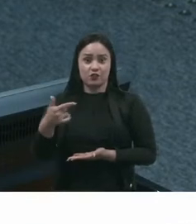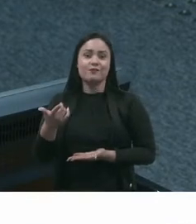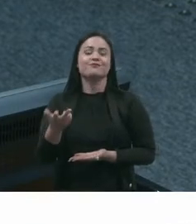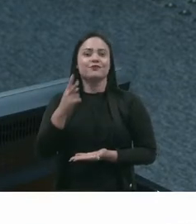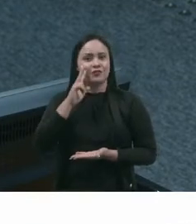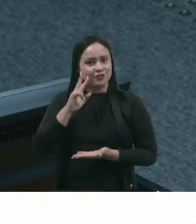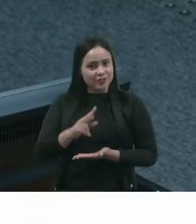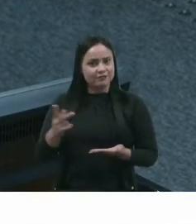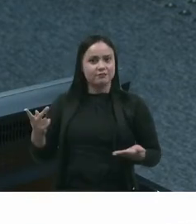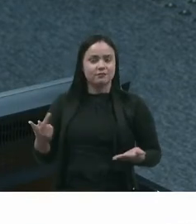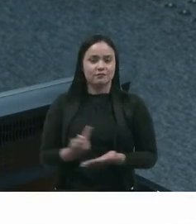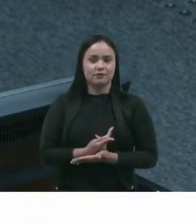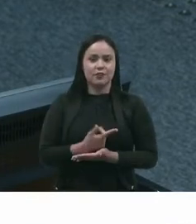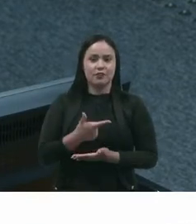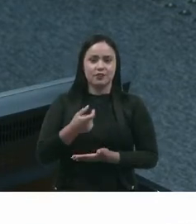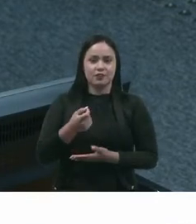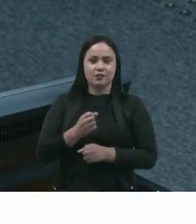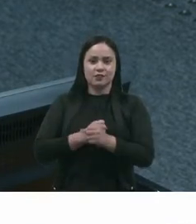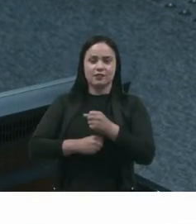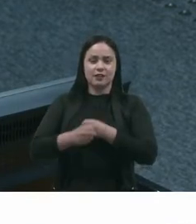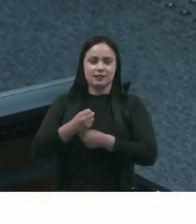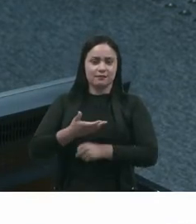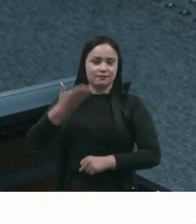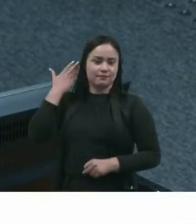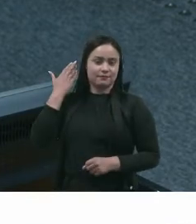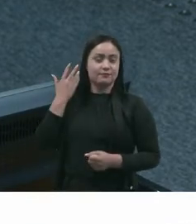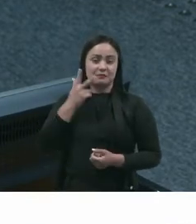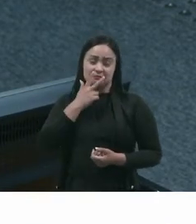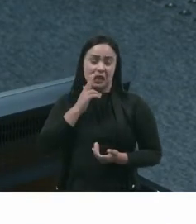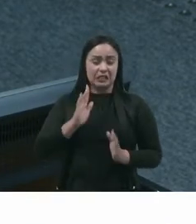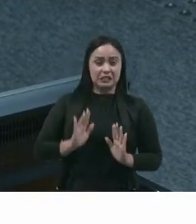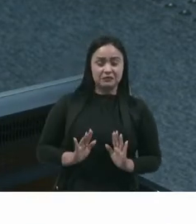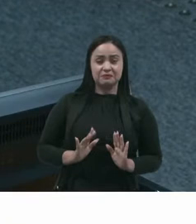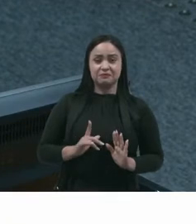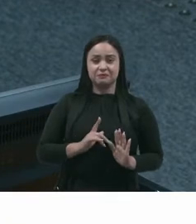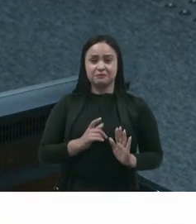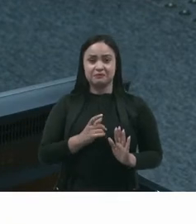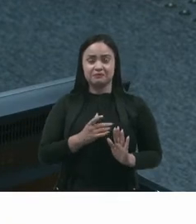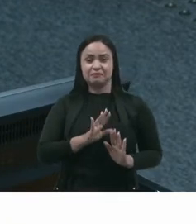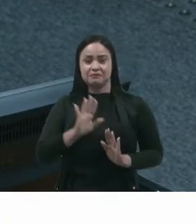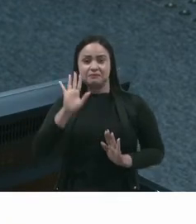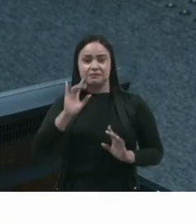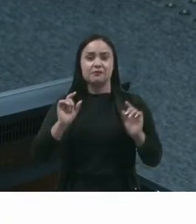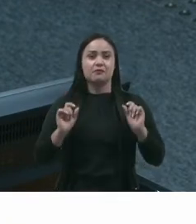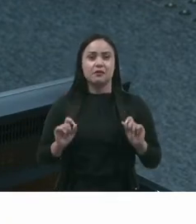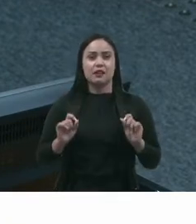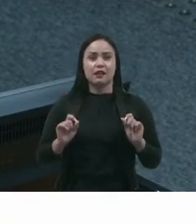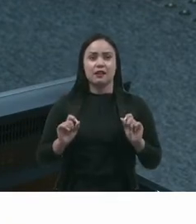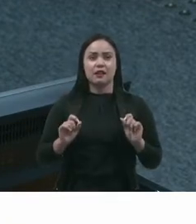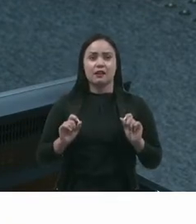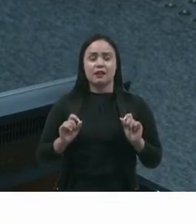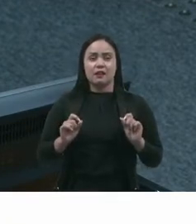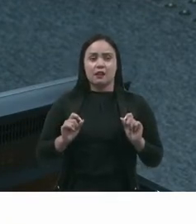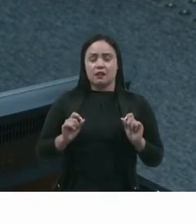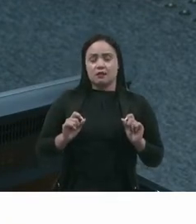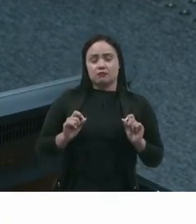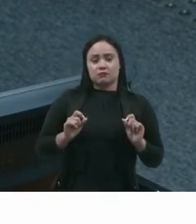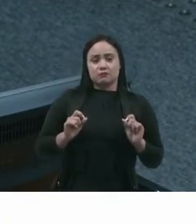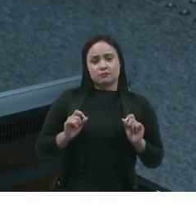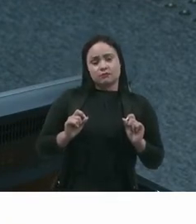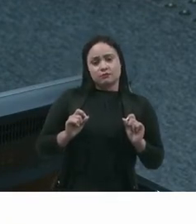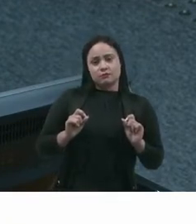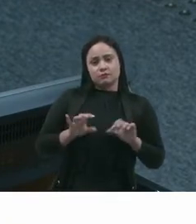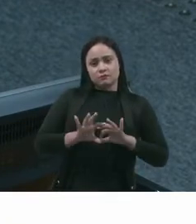debruçando sobre esses fatos de 20 anos atrás. Realmente parece-me que a prescrição aqui é inafastável. Eu